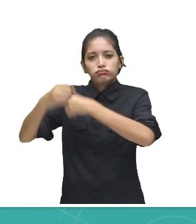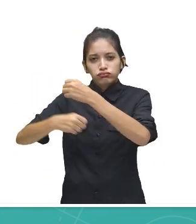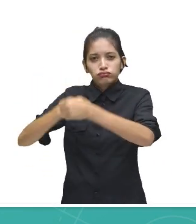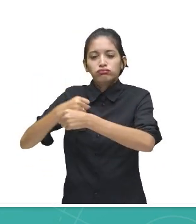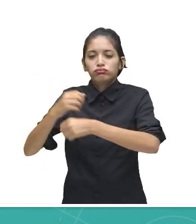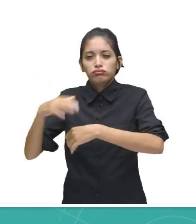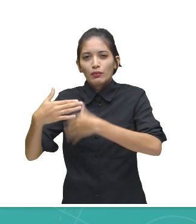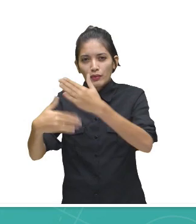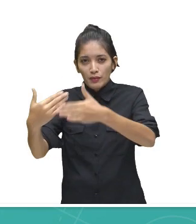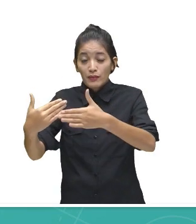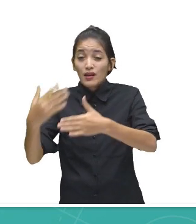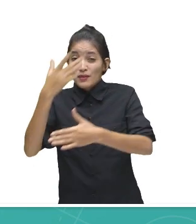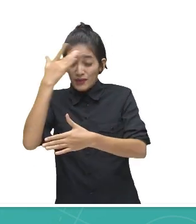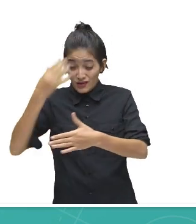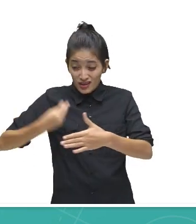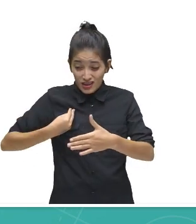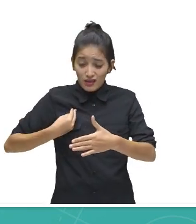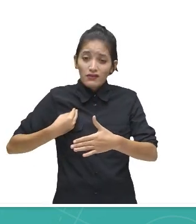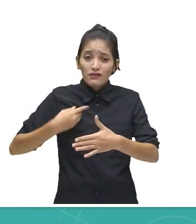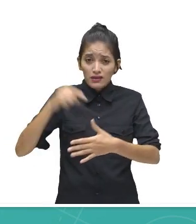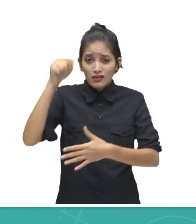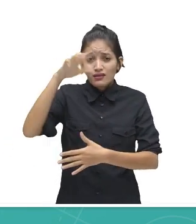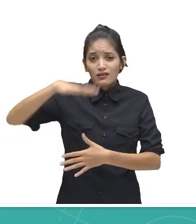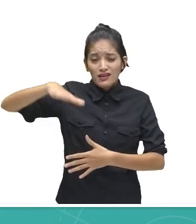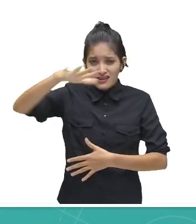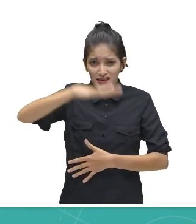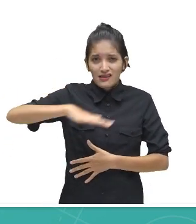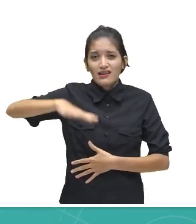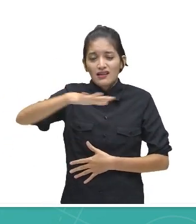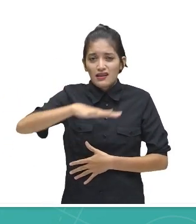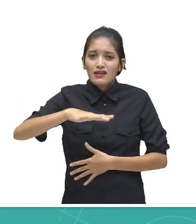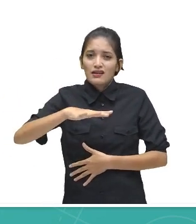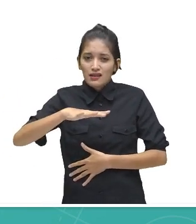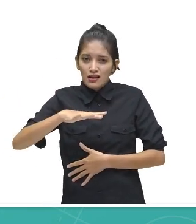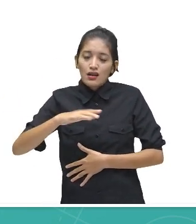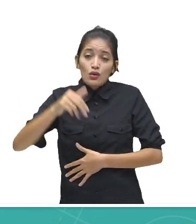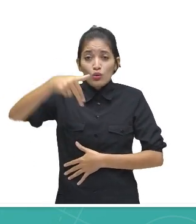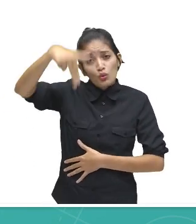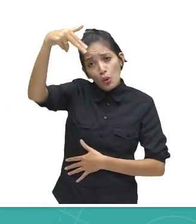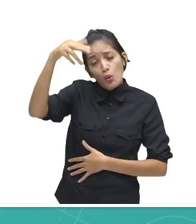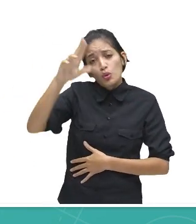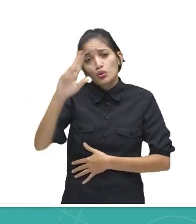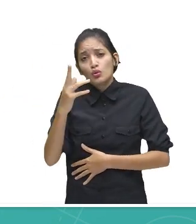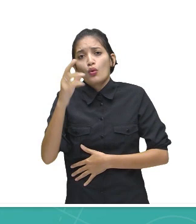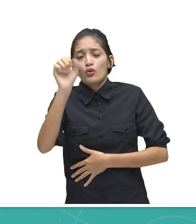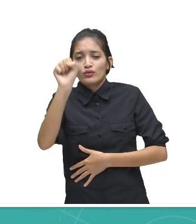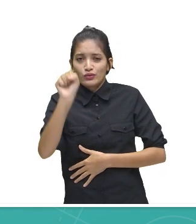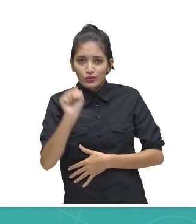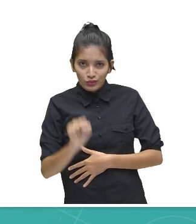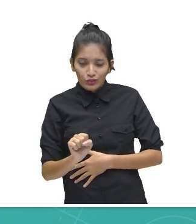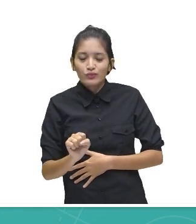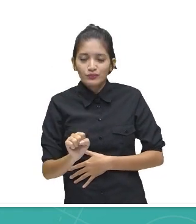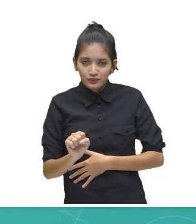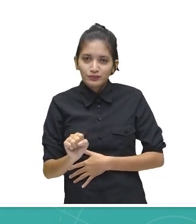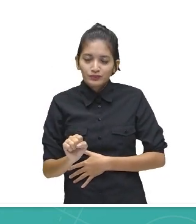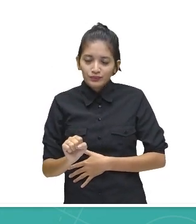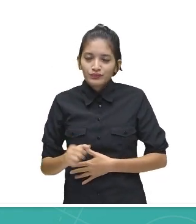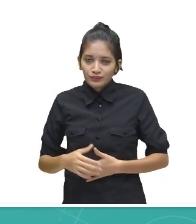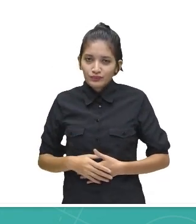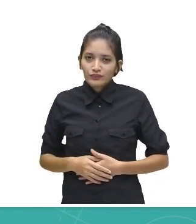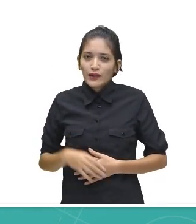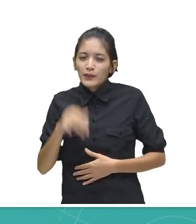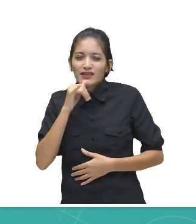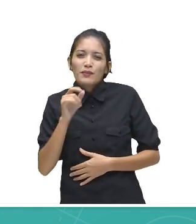As pessoas que moram nessas partes aí do planeta, né? Seja aqui a parte norte, a área da América do Norte, onde ficam os